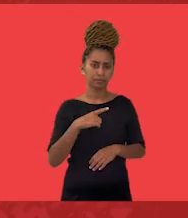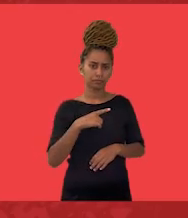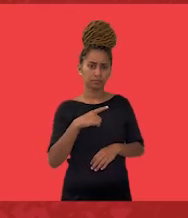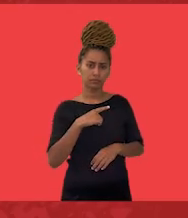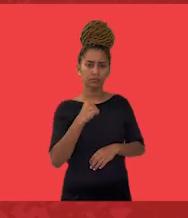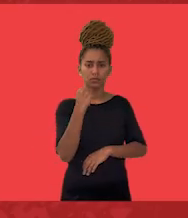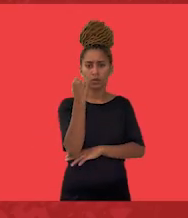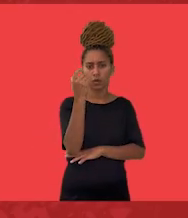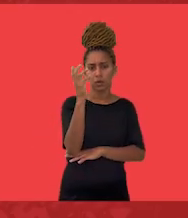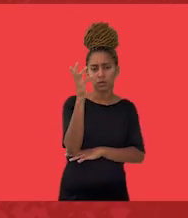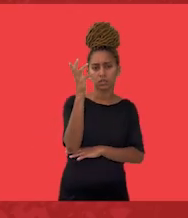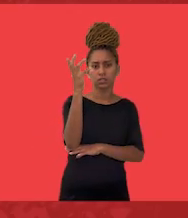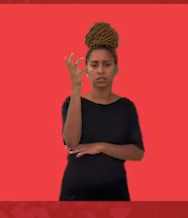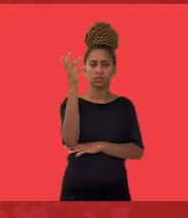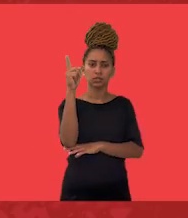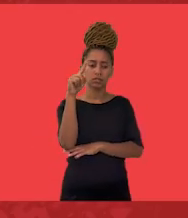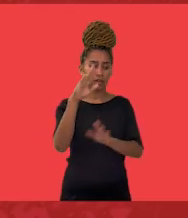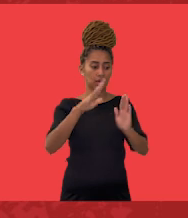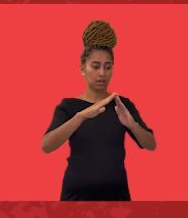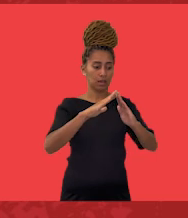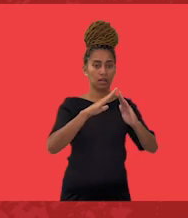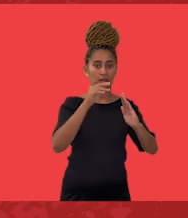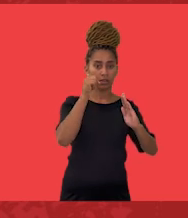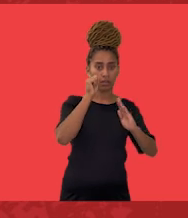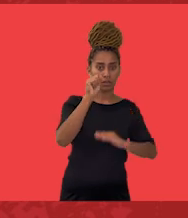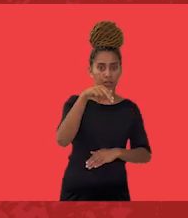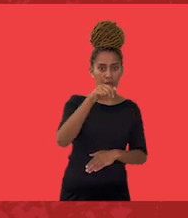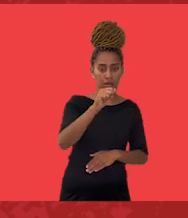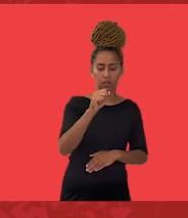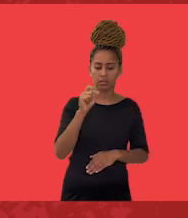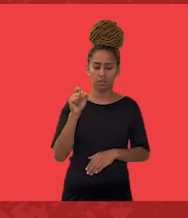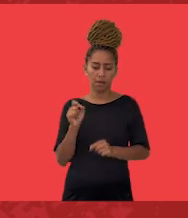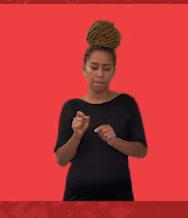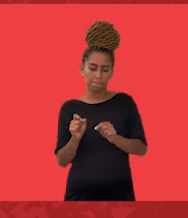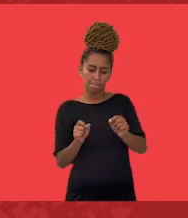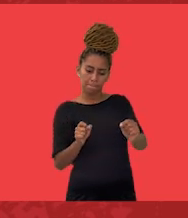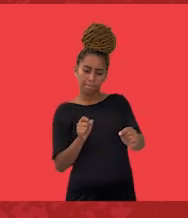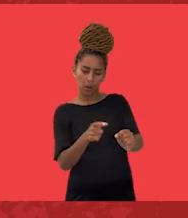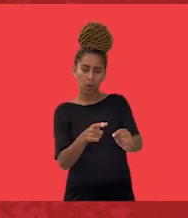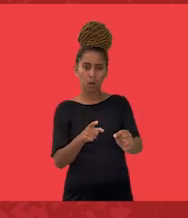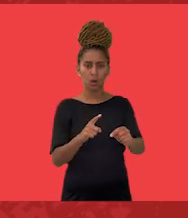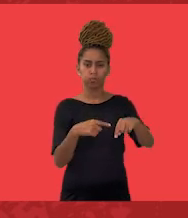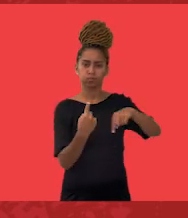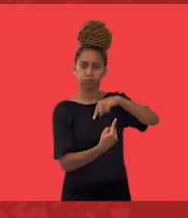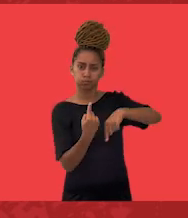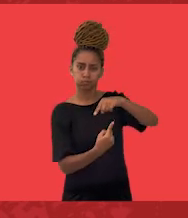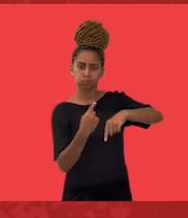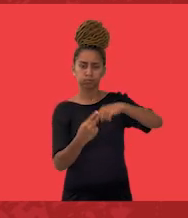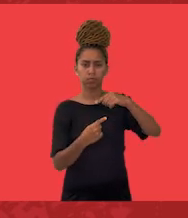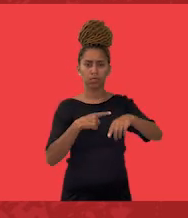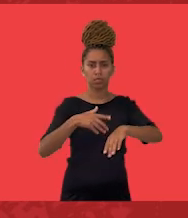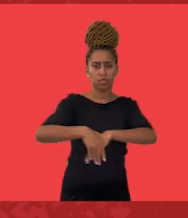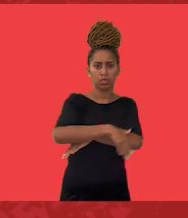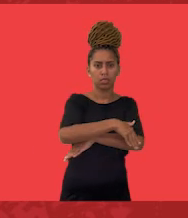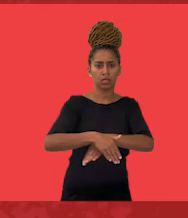cuidado, juros que Deus me livre, trabalho que não acaba, burnout vindo aí. Fujam para